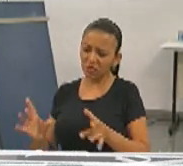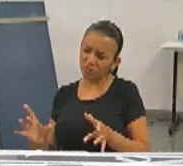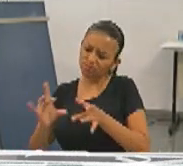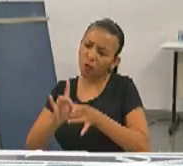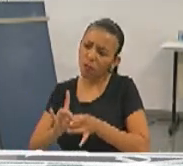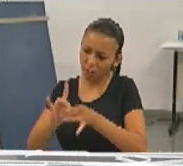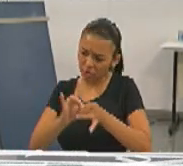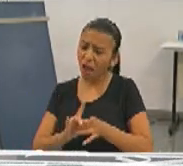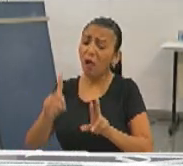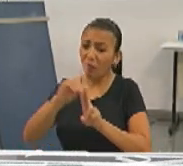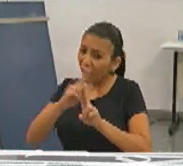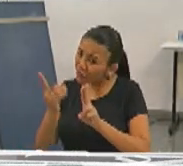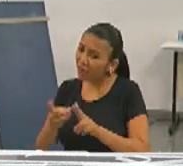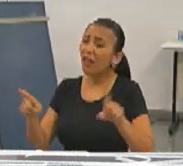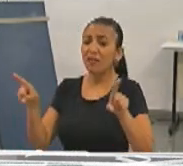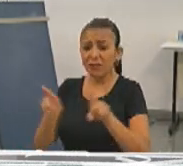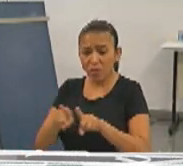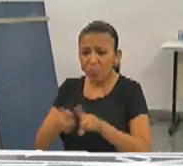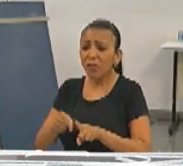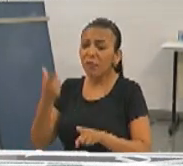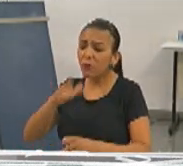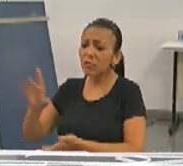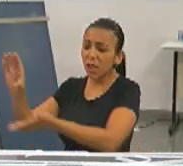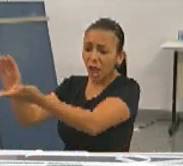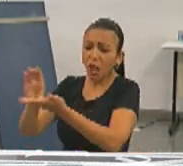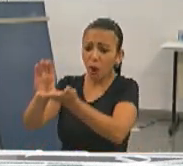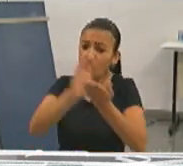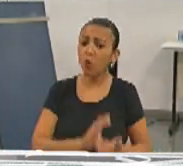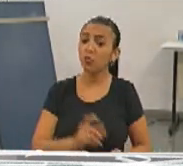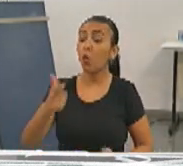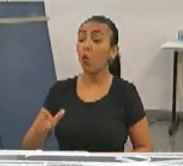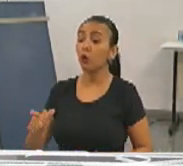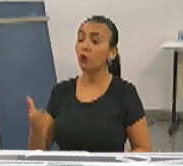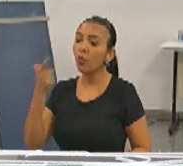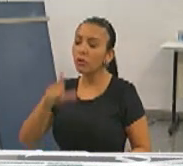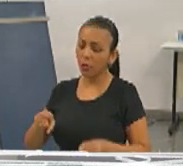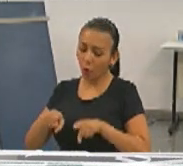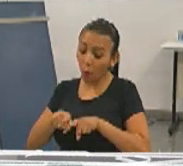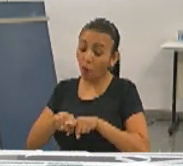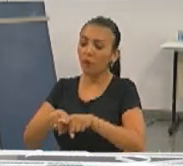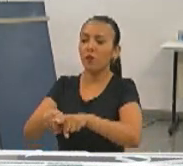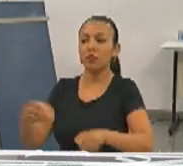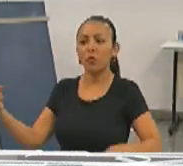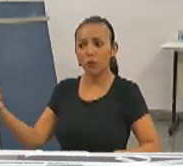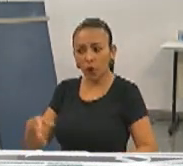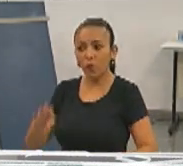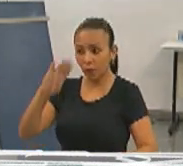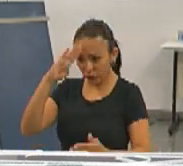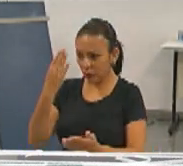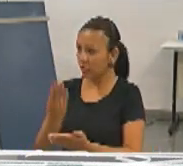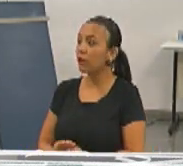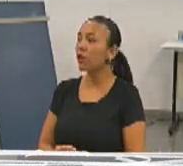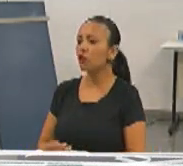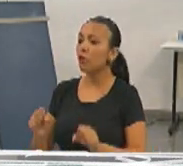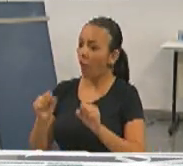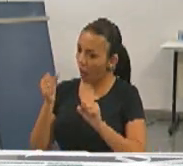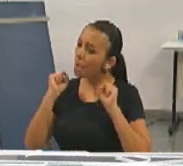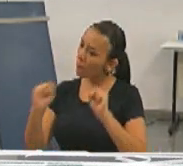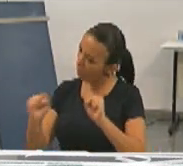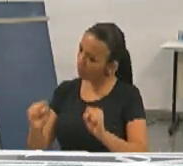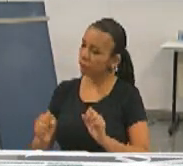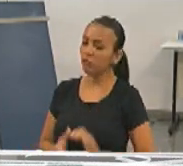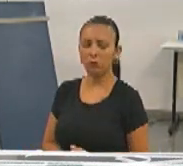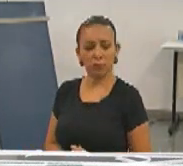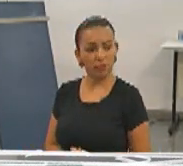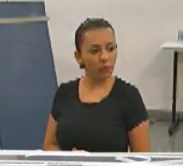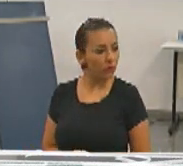condições também de fazer essa captação de recurso através de parcerias e convênios. Nós acreditamos que isso é possível.